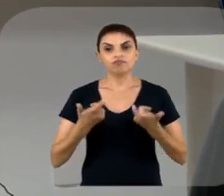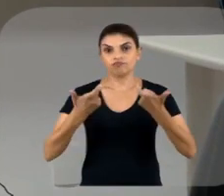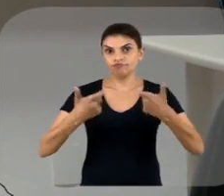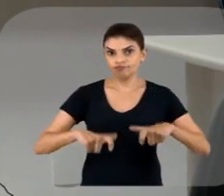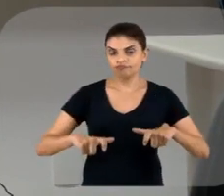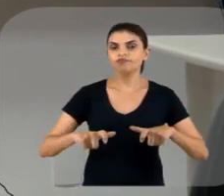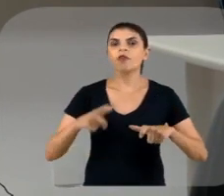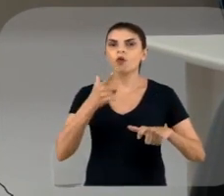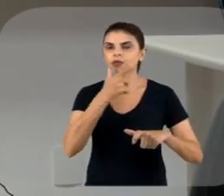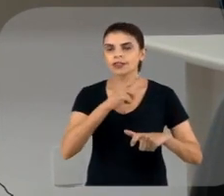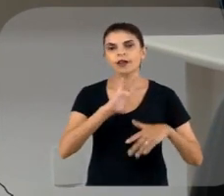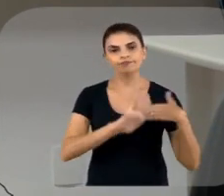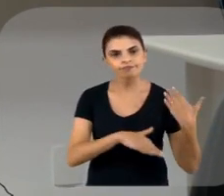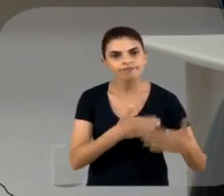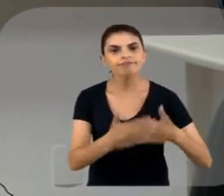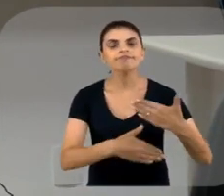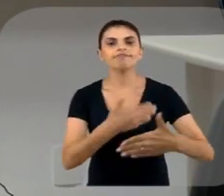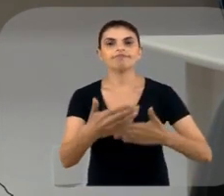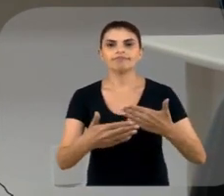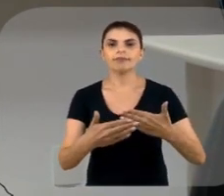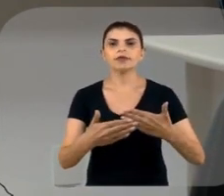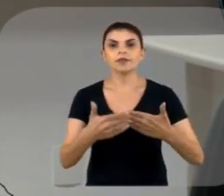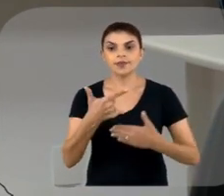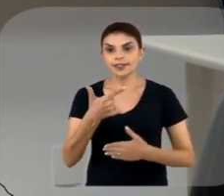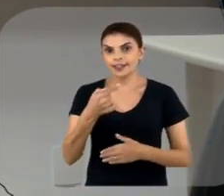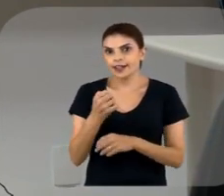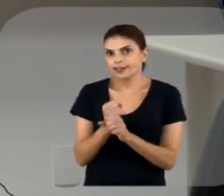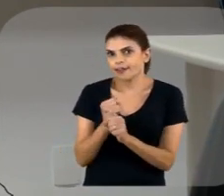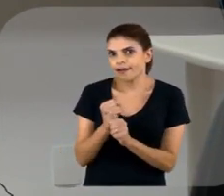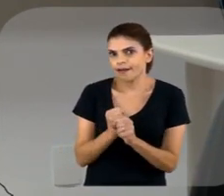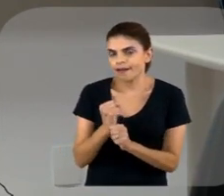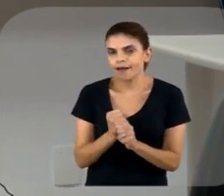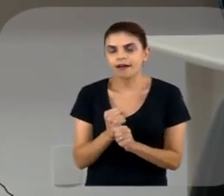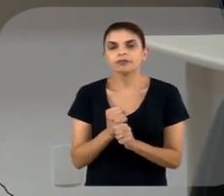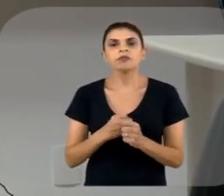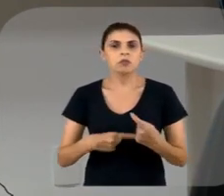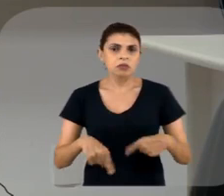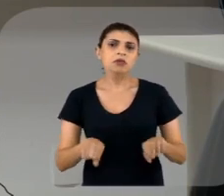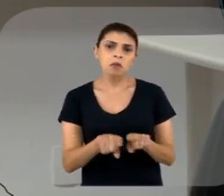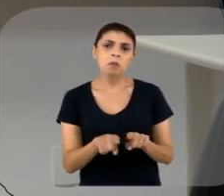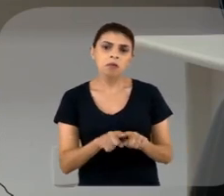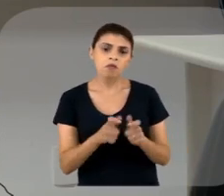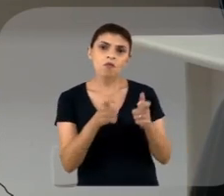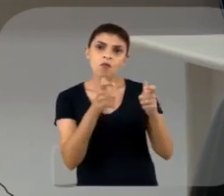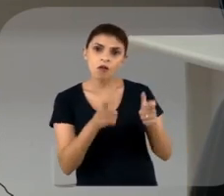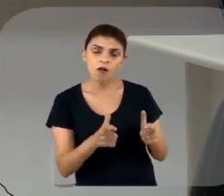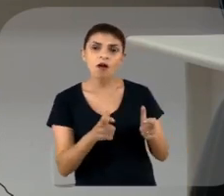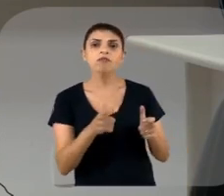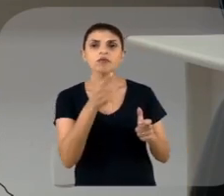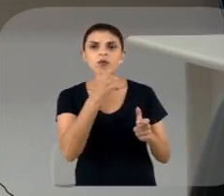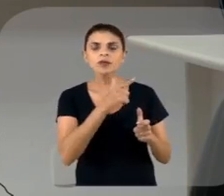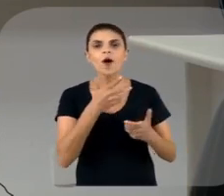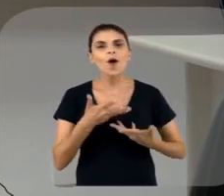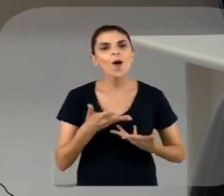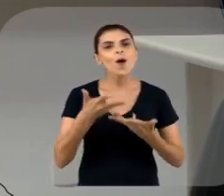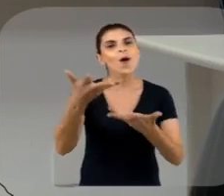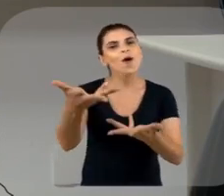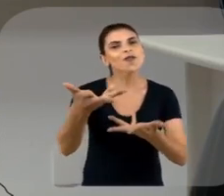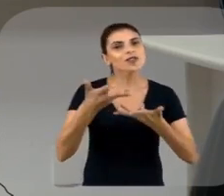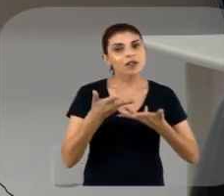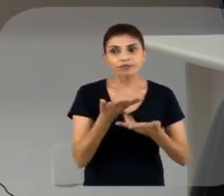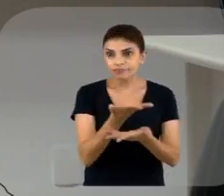campus tem caminhado aí, né, nesses últimos 7 anos, e até convidar também,